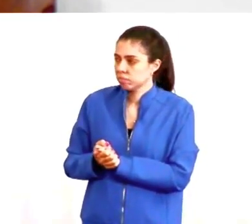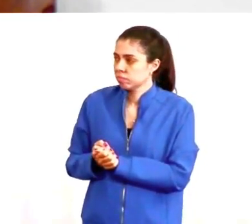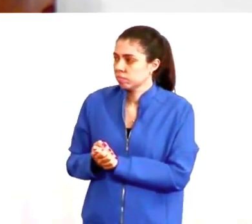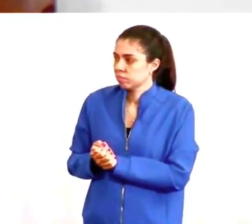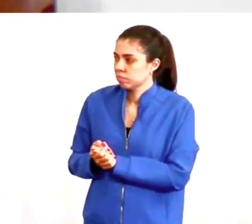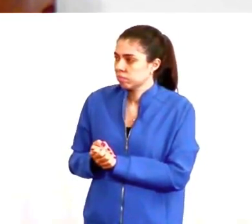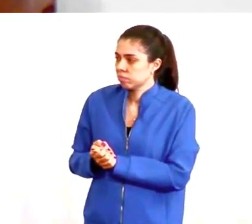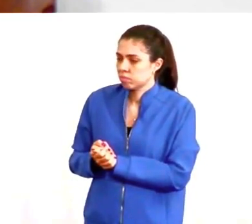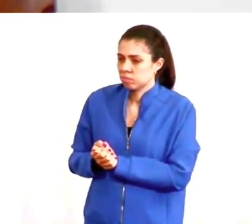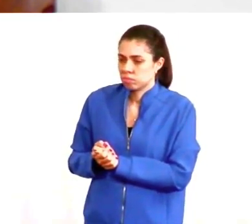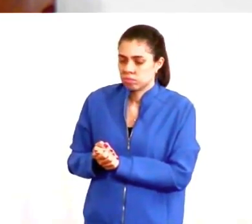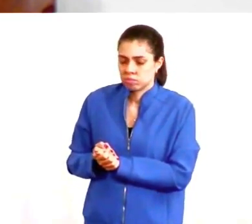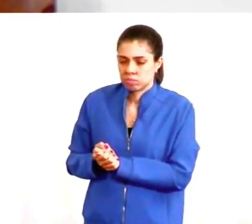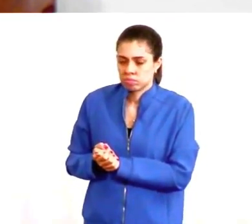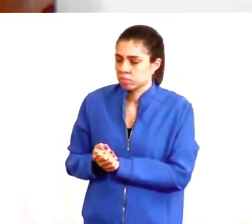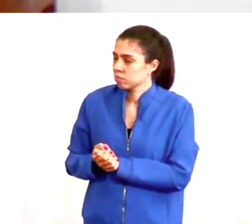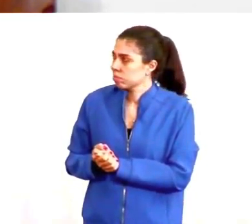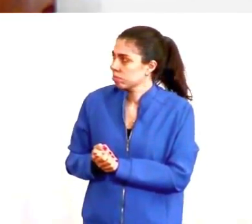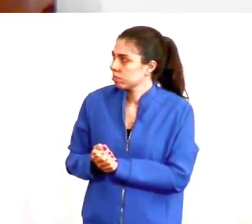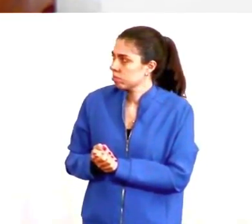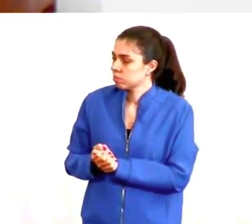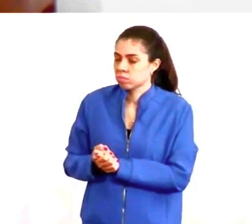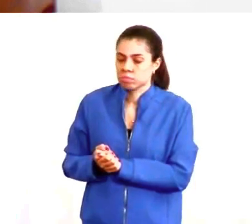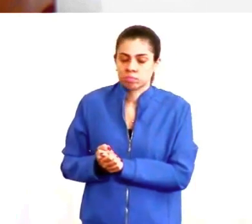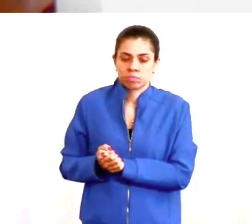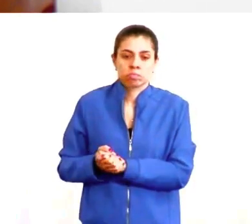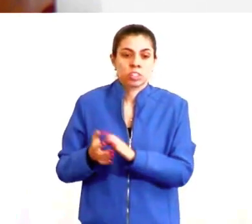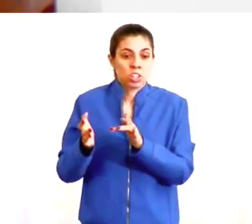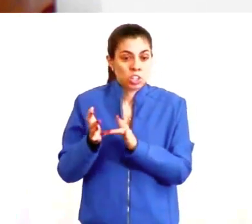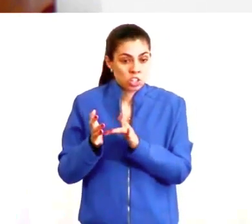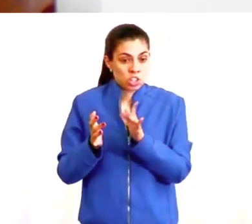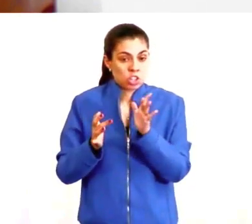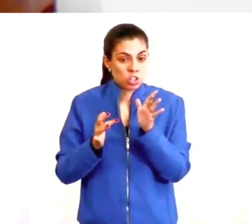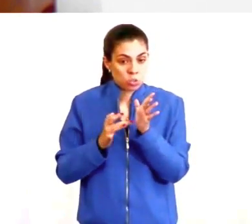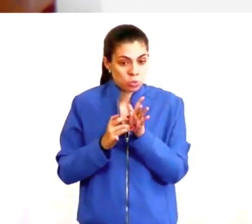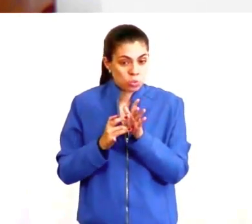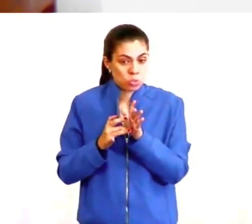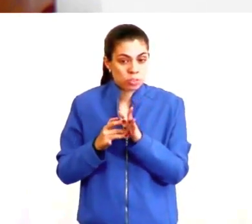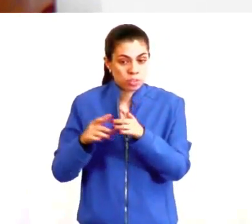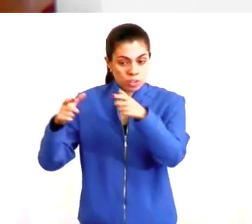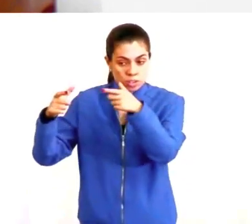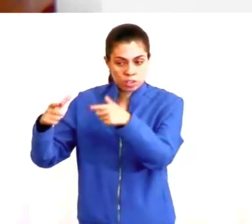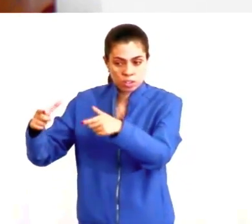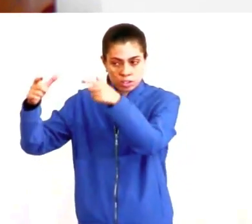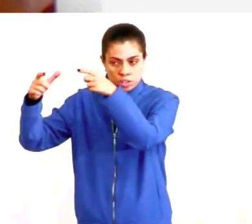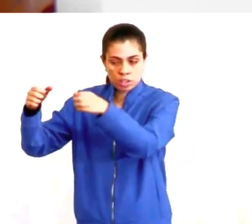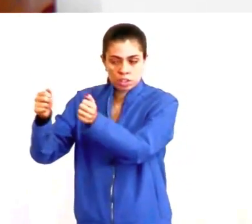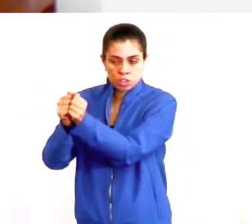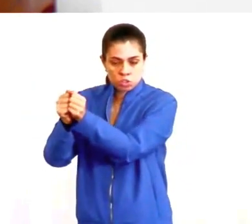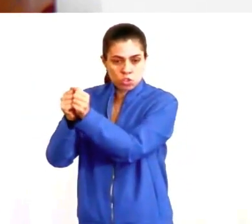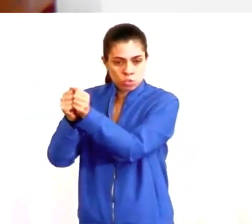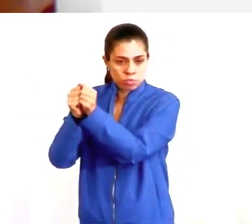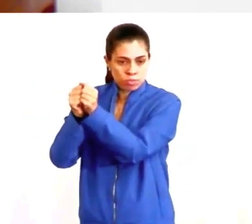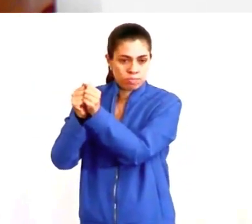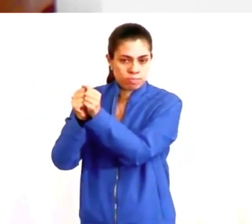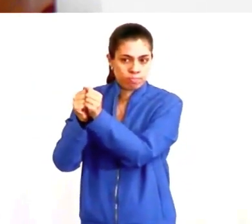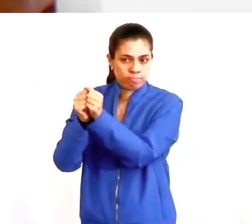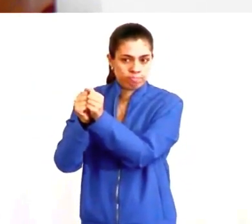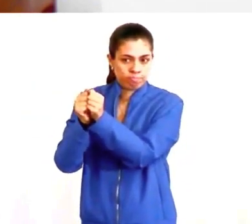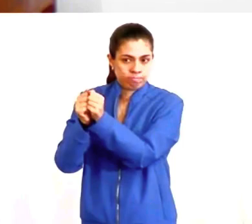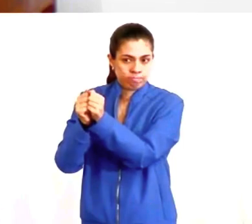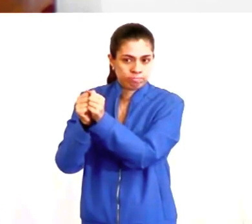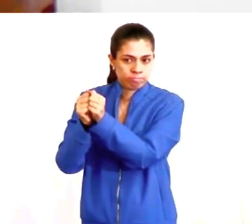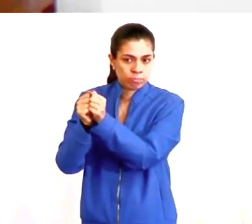a grande comissão, mas vejam como a grande comissão está dentro da ressurreição. É lá